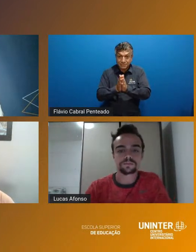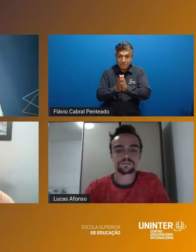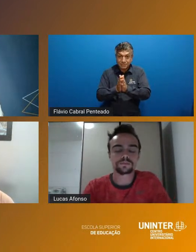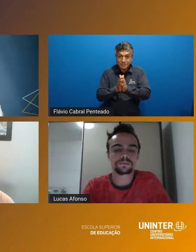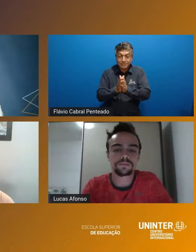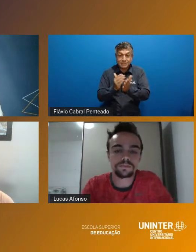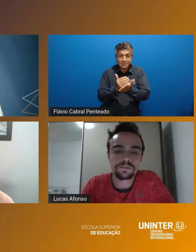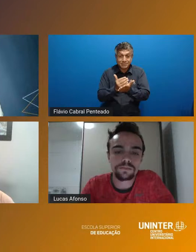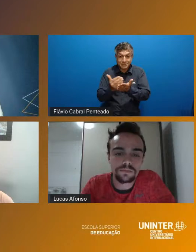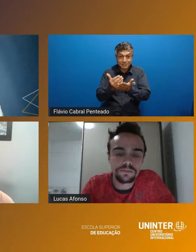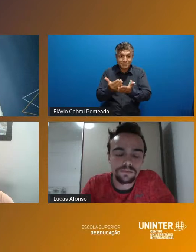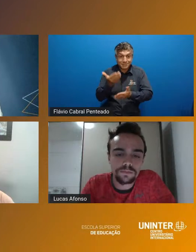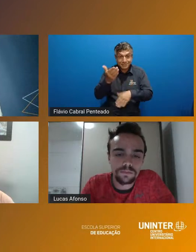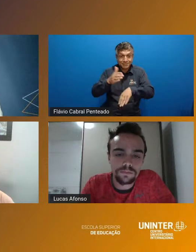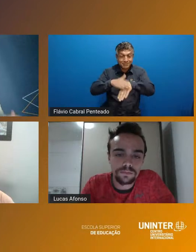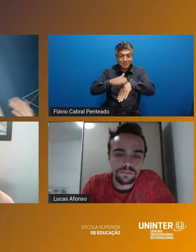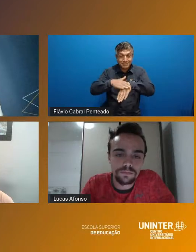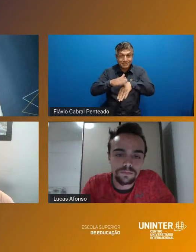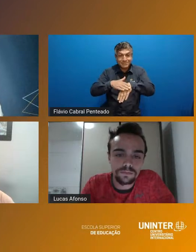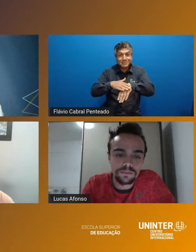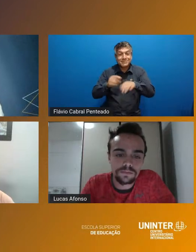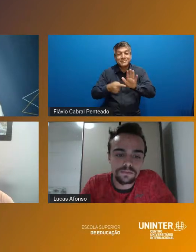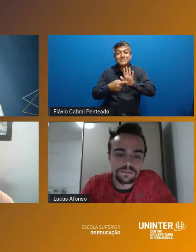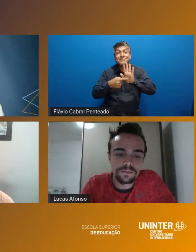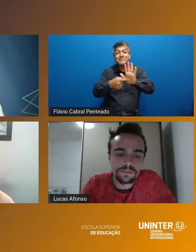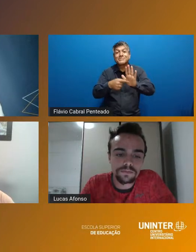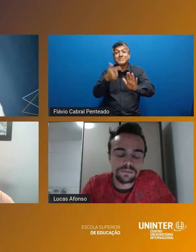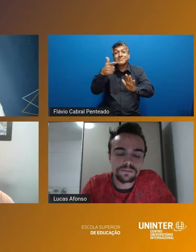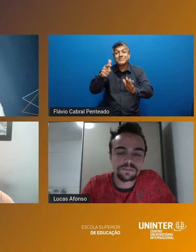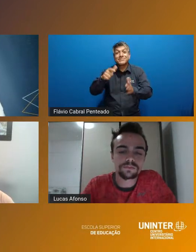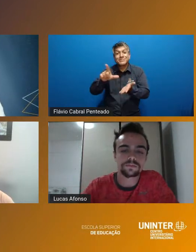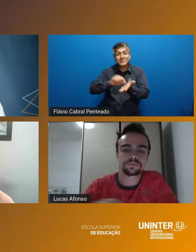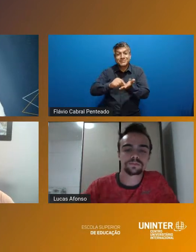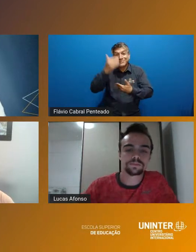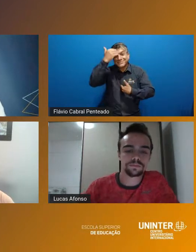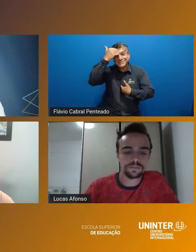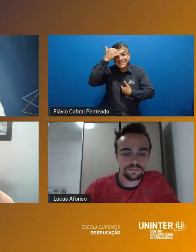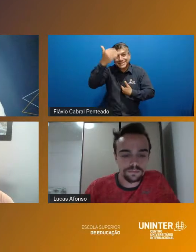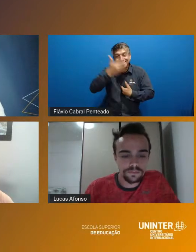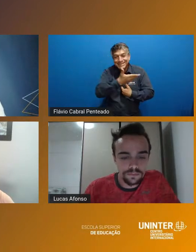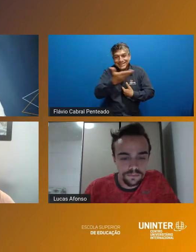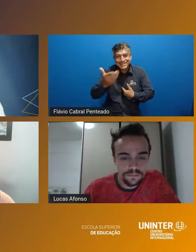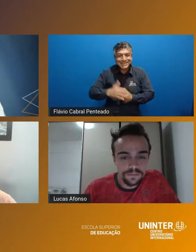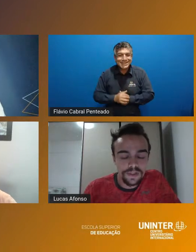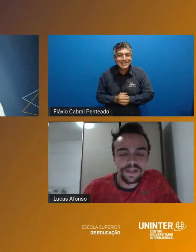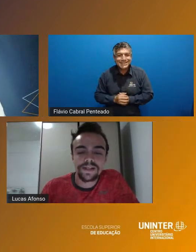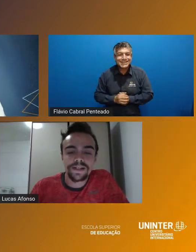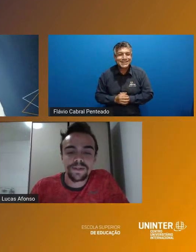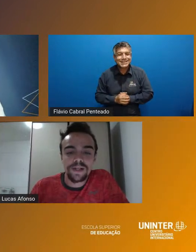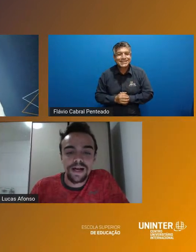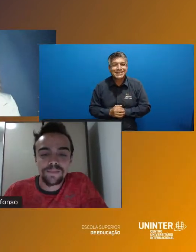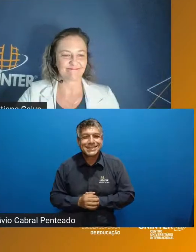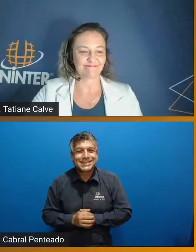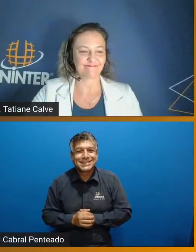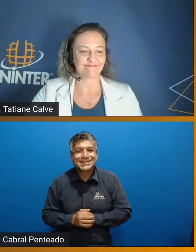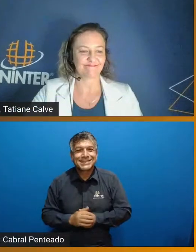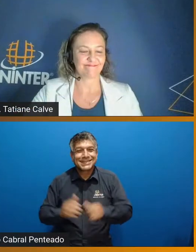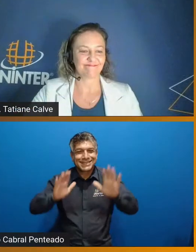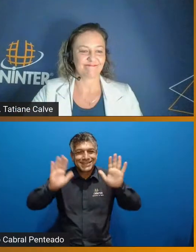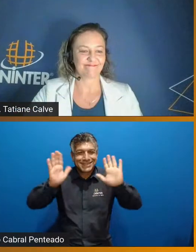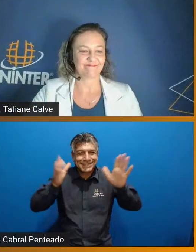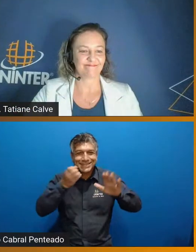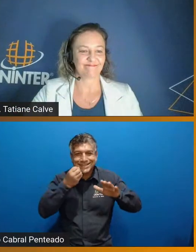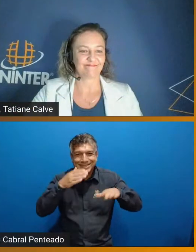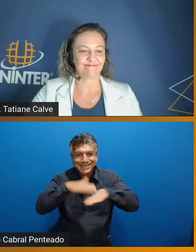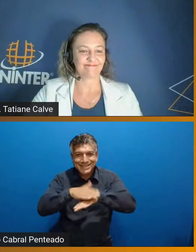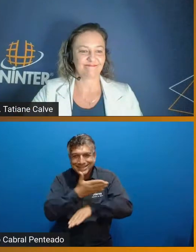você tem a palavra para expor o seu trabalho. Muito obrigada pela sua presença. Olá, boa noite